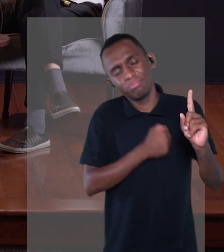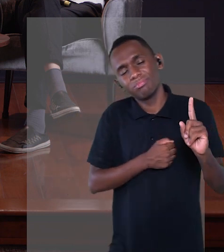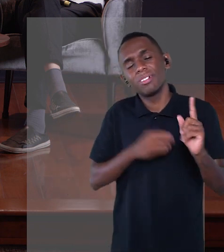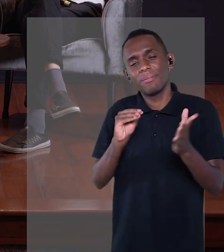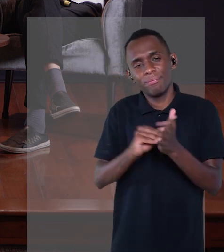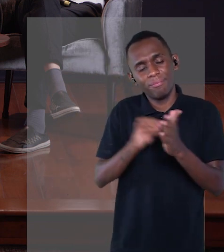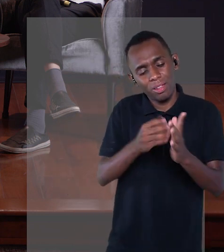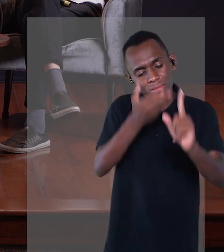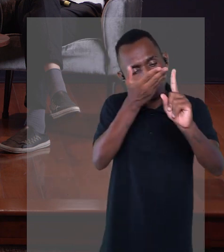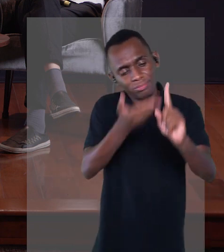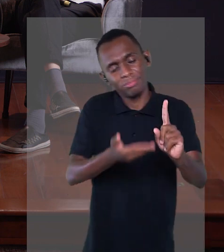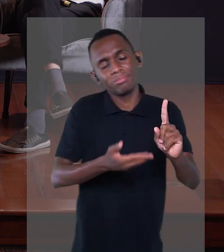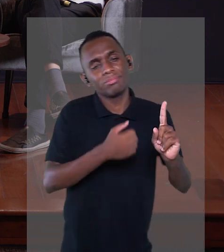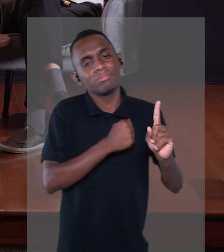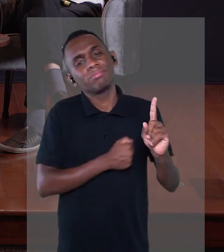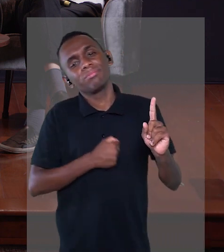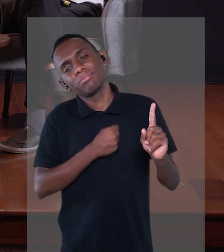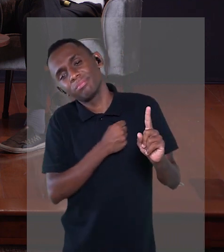sem gás.